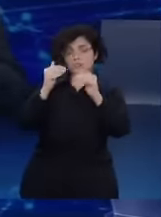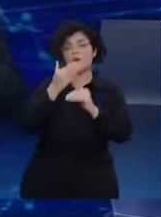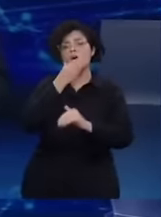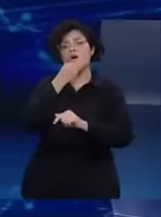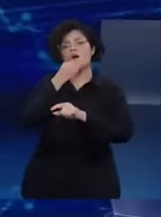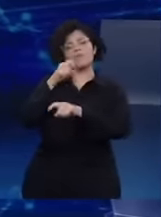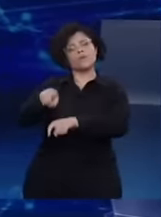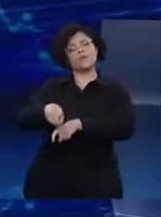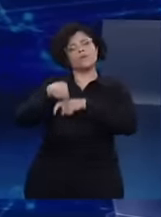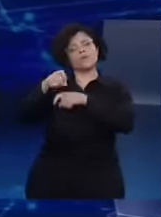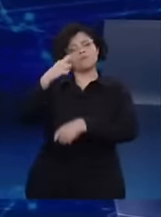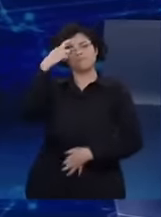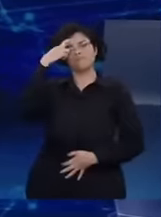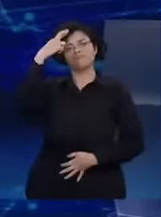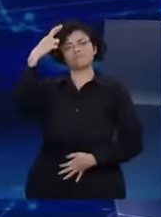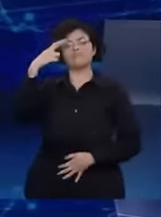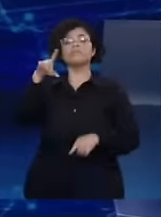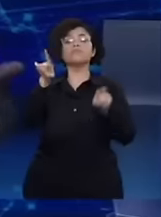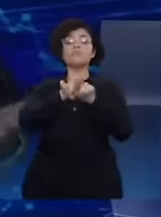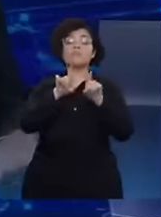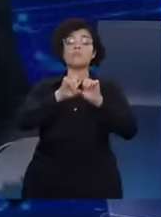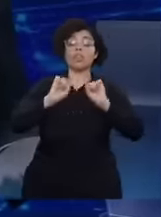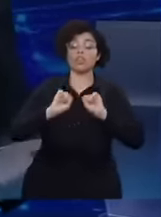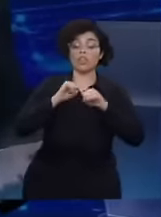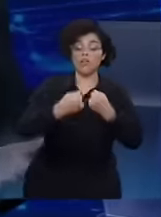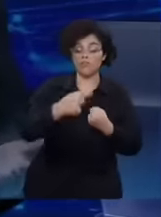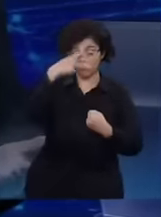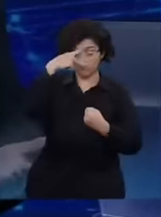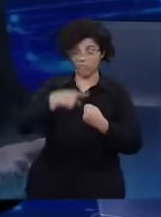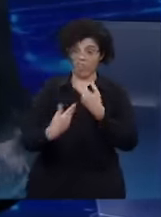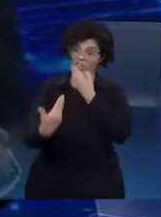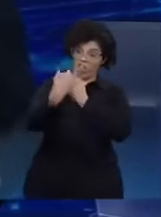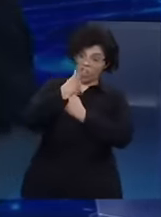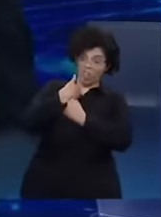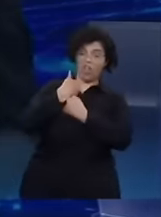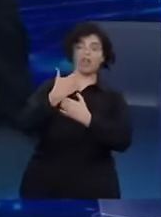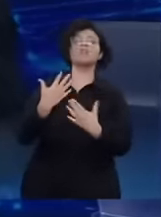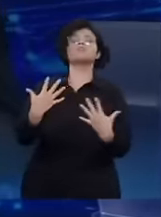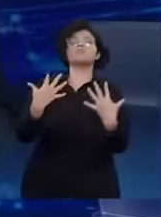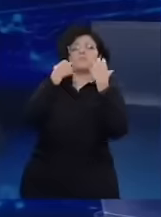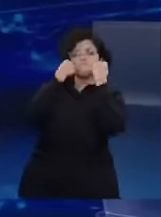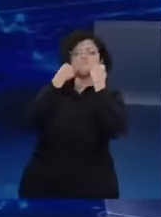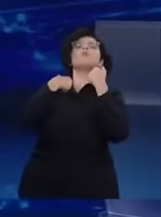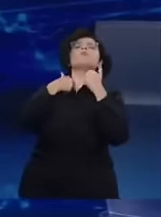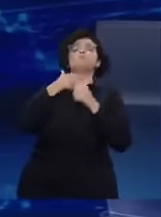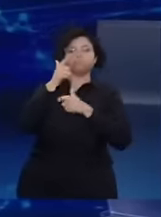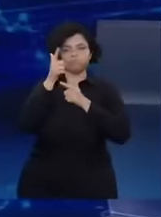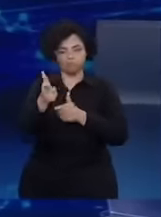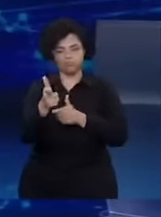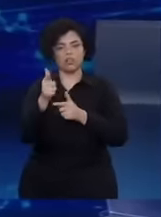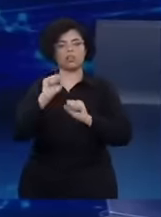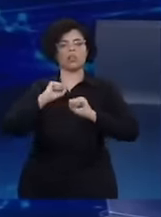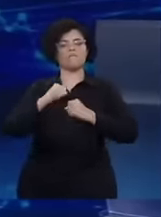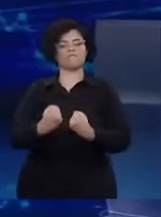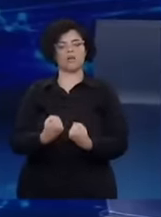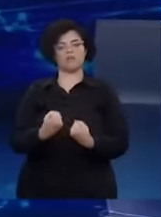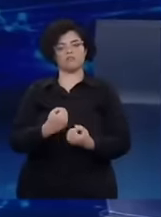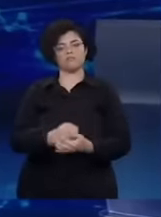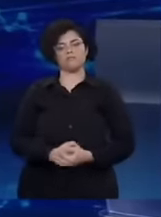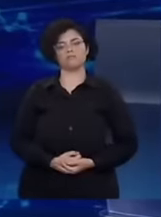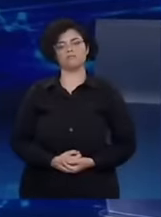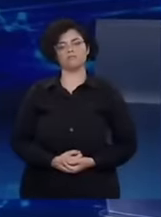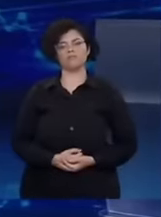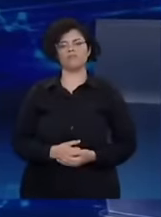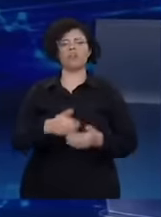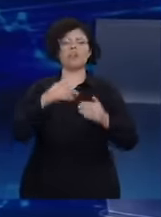Pelo direito à legítima à defesa. Esse é o país que nós queremos. E não um país